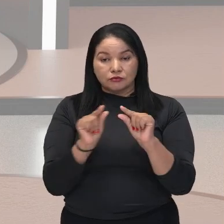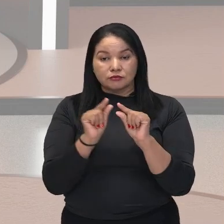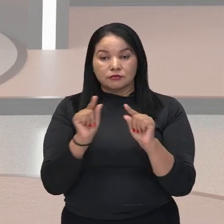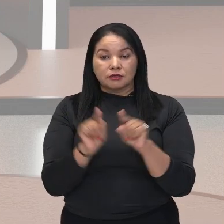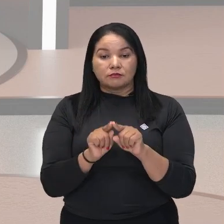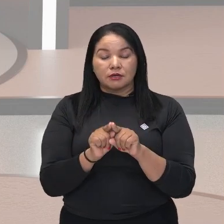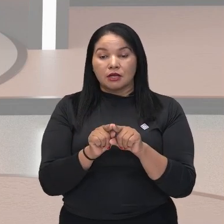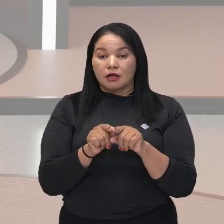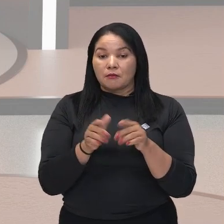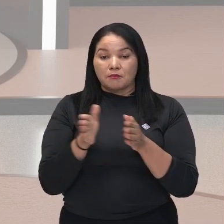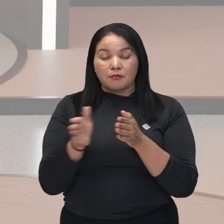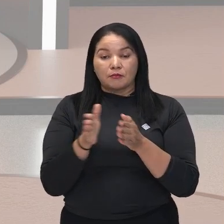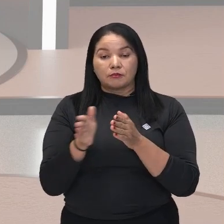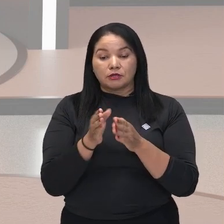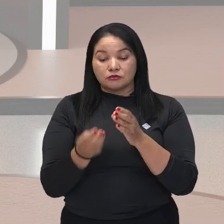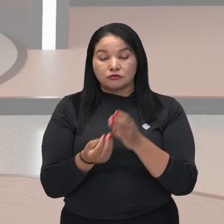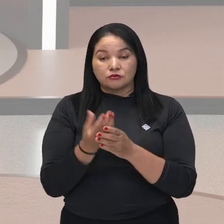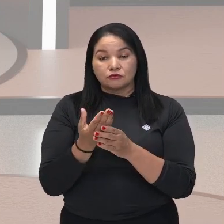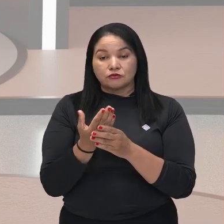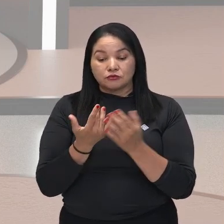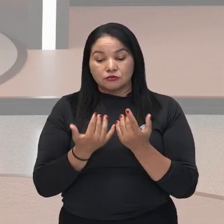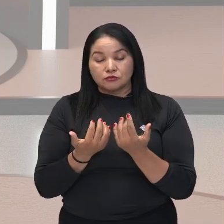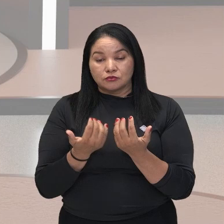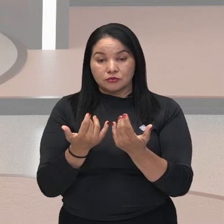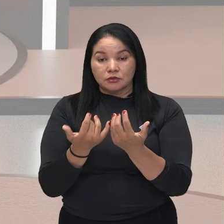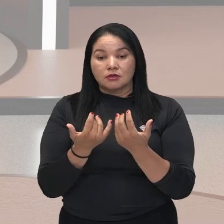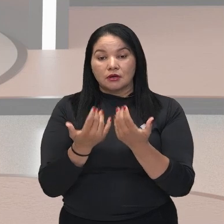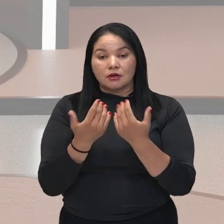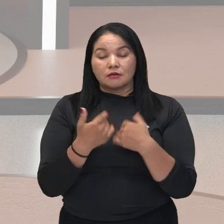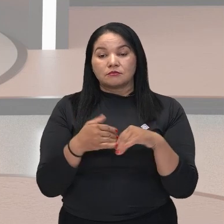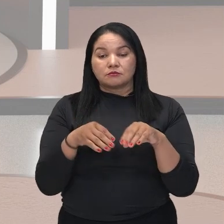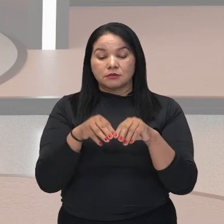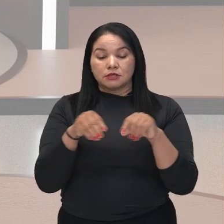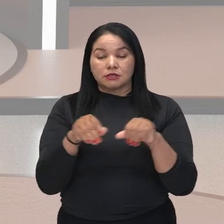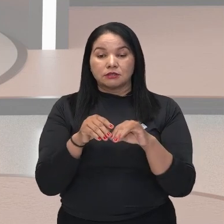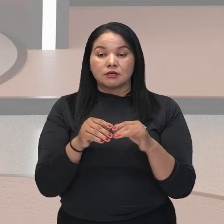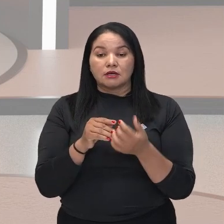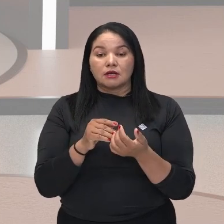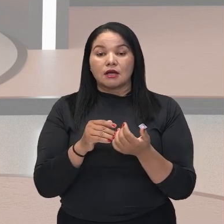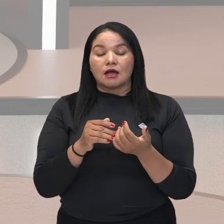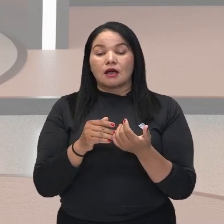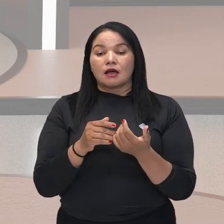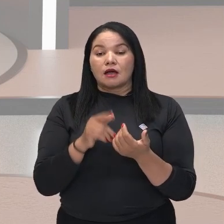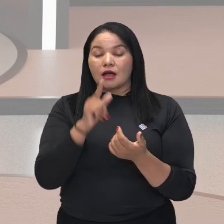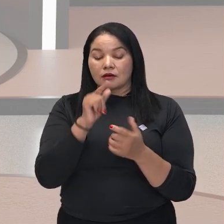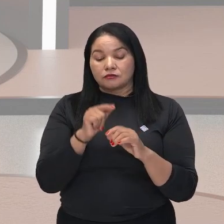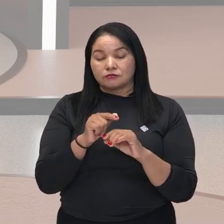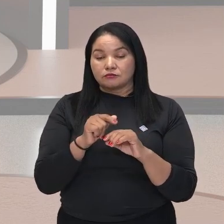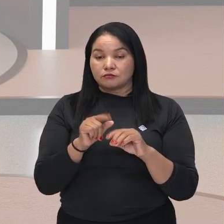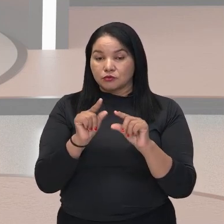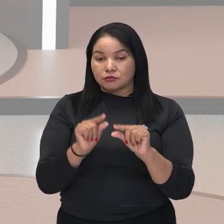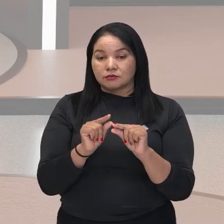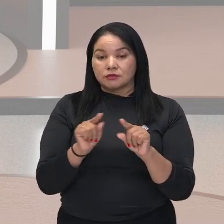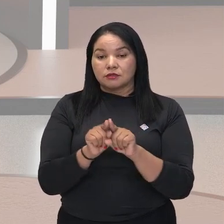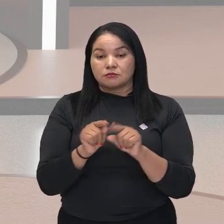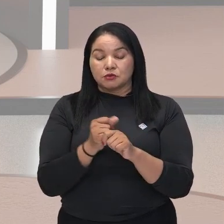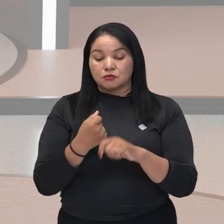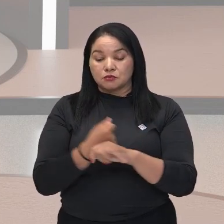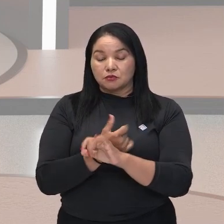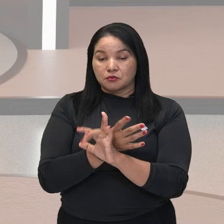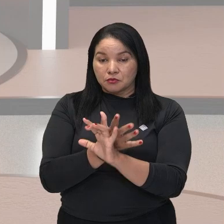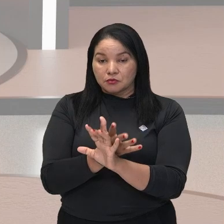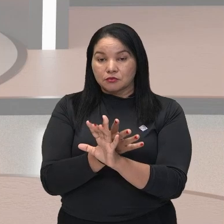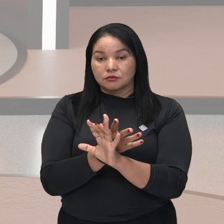momento que acabam surgindo plantas xerófitas, né? Muitos cactos também, e nessas áreas a gente vai ver que também vamos